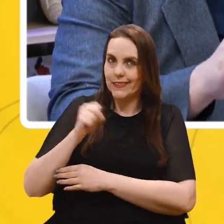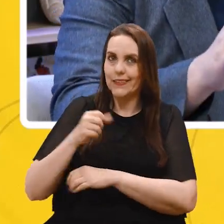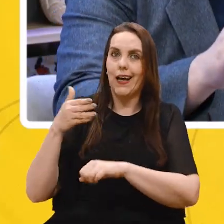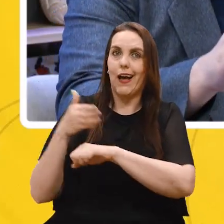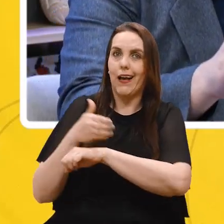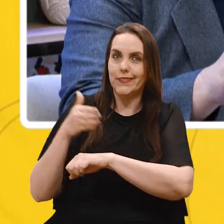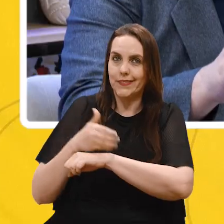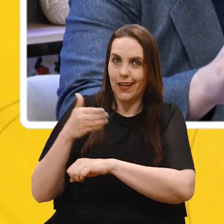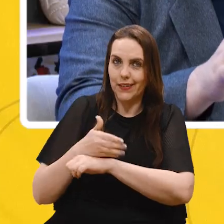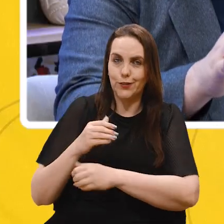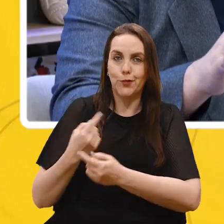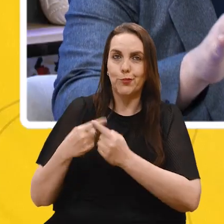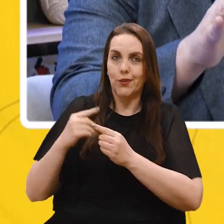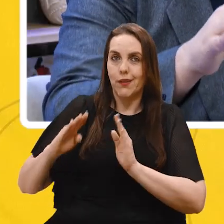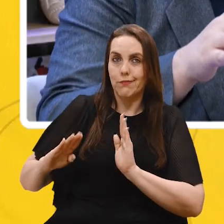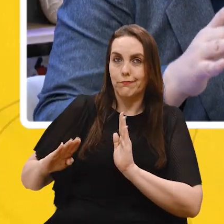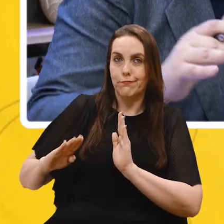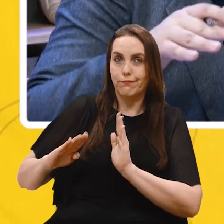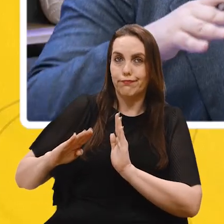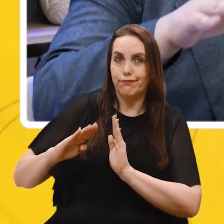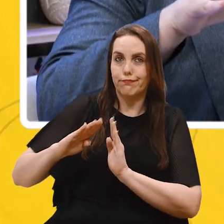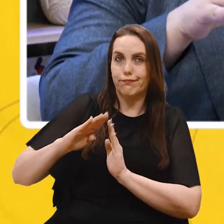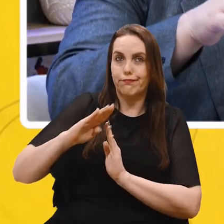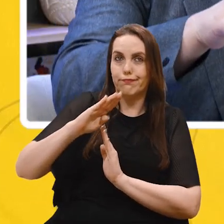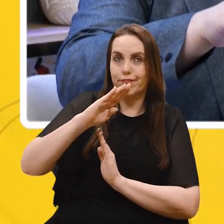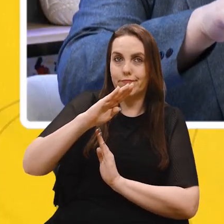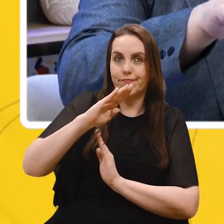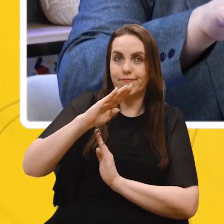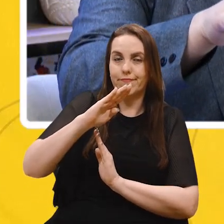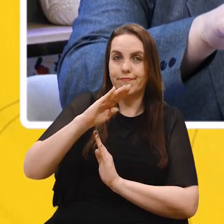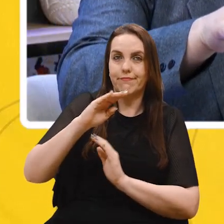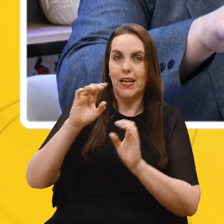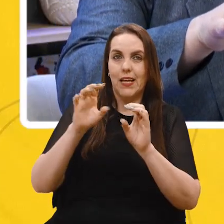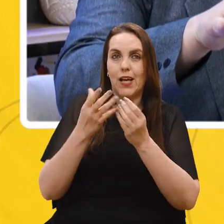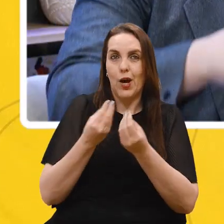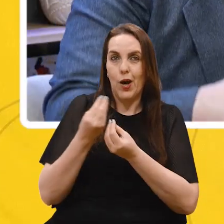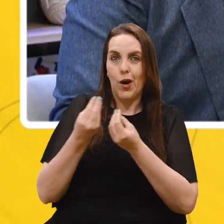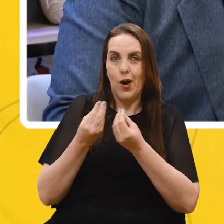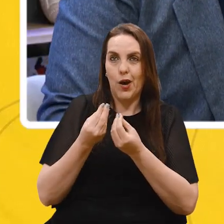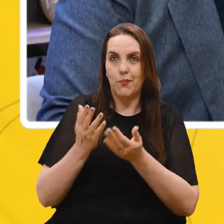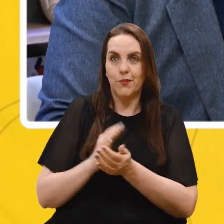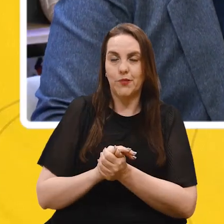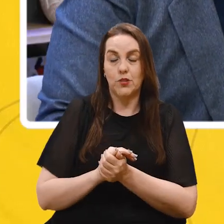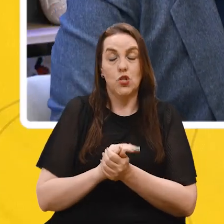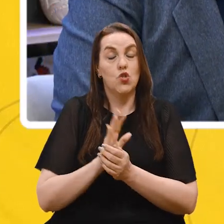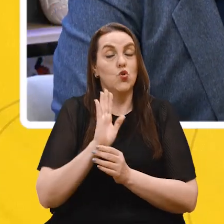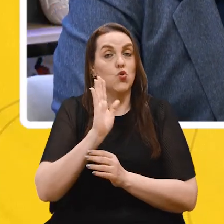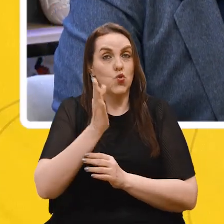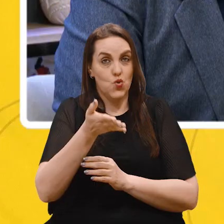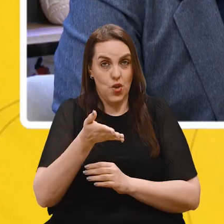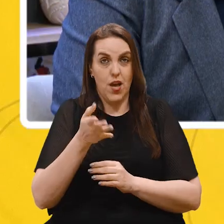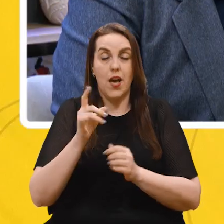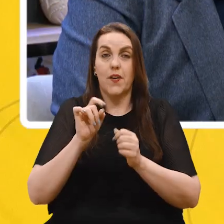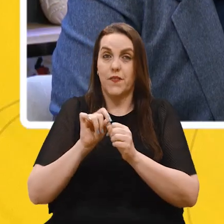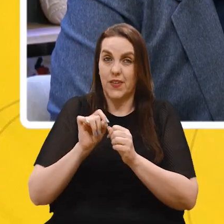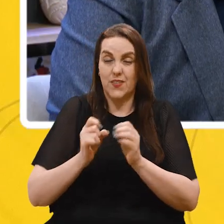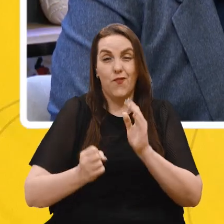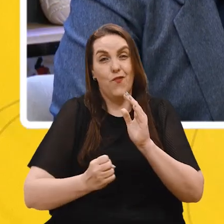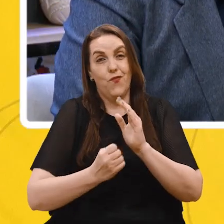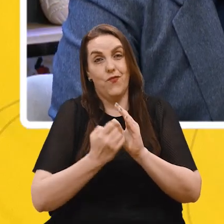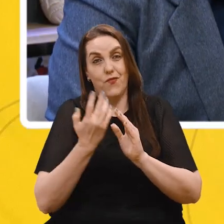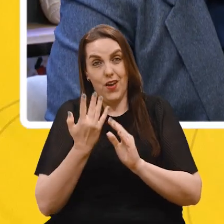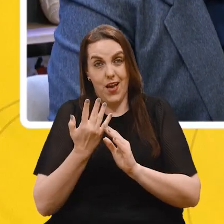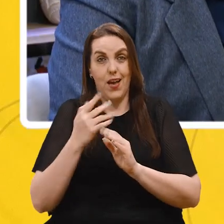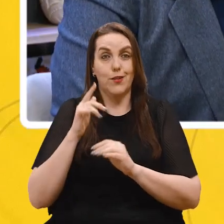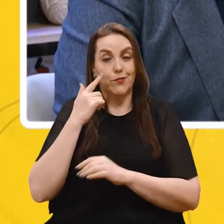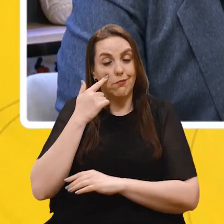morrinho. consegue subir na estrutura ali da residência. Já foi feito, já foi vários lá